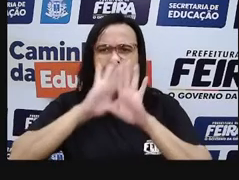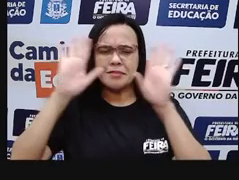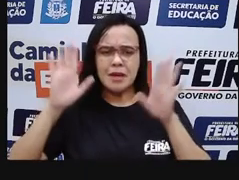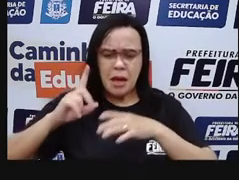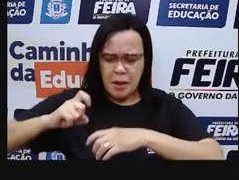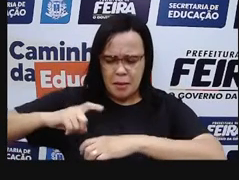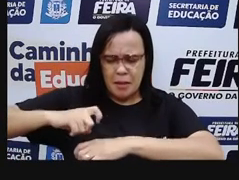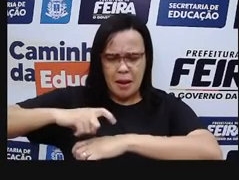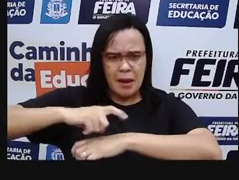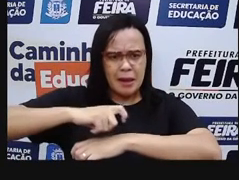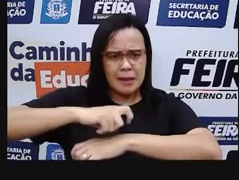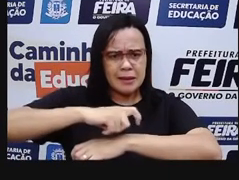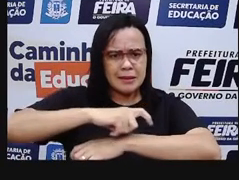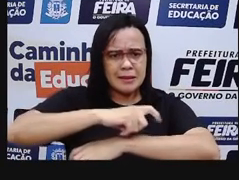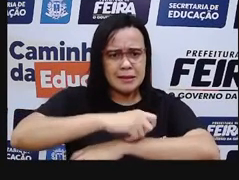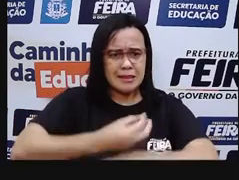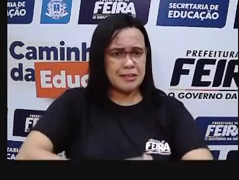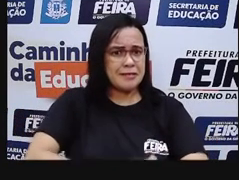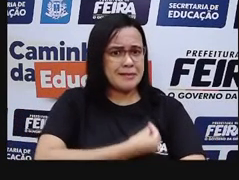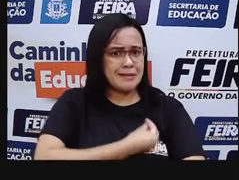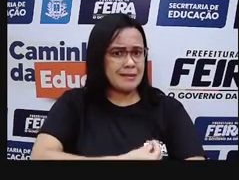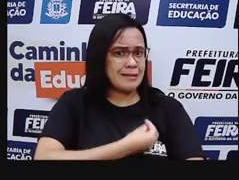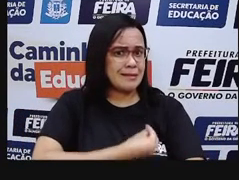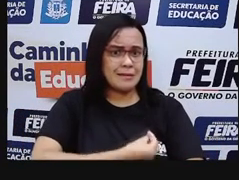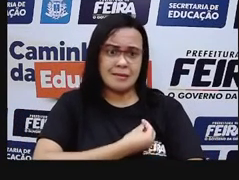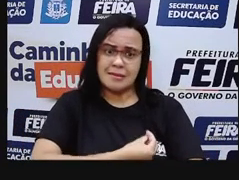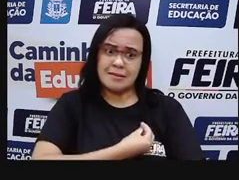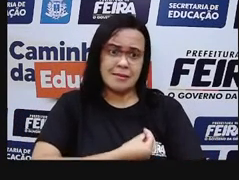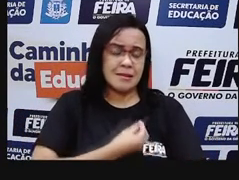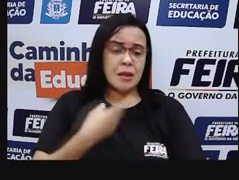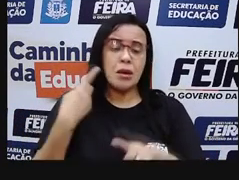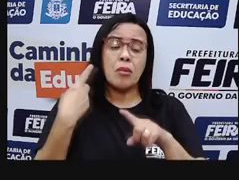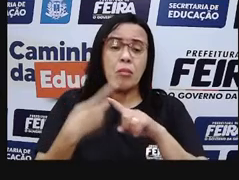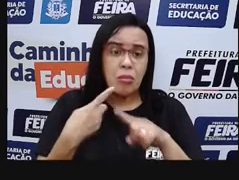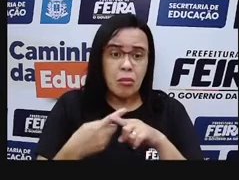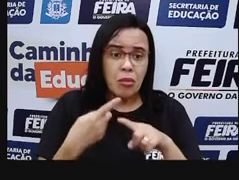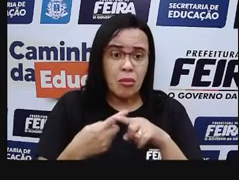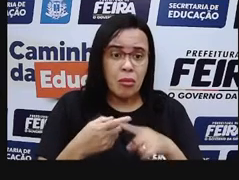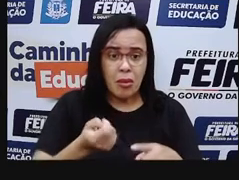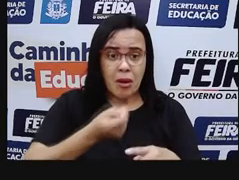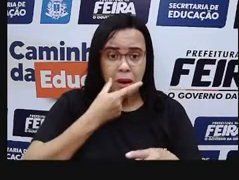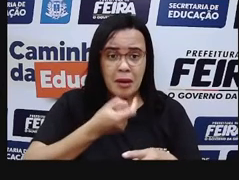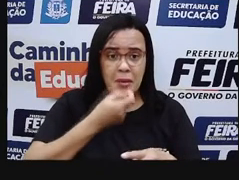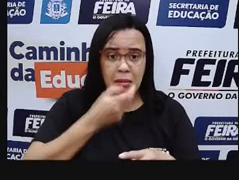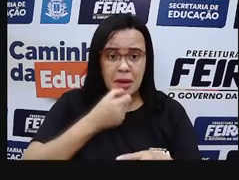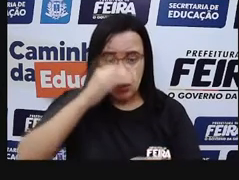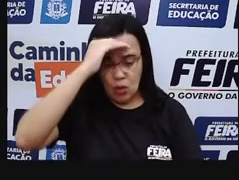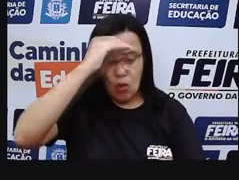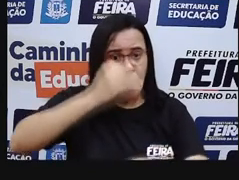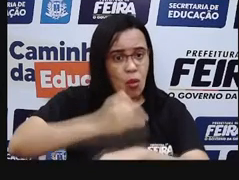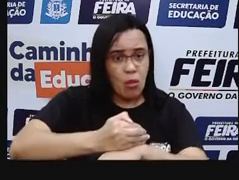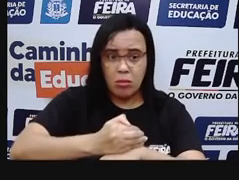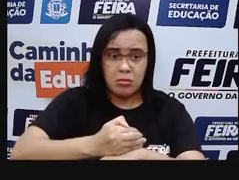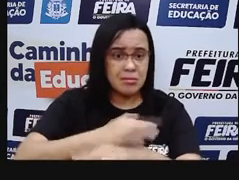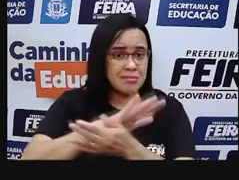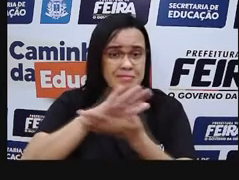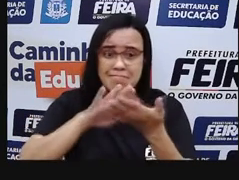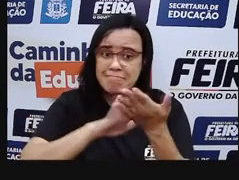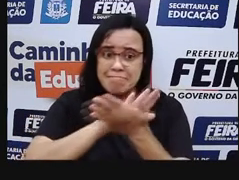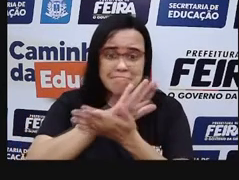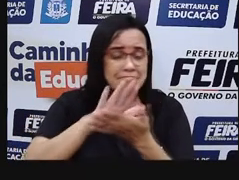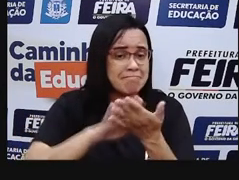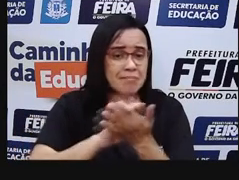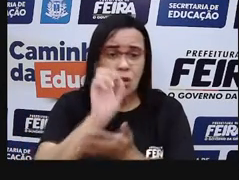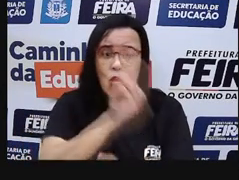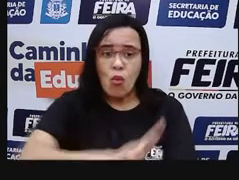resistentes Elas irão sobreviver porque por conta do uso o Inter vida do antibiótico Ismar às